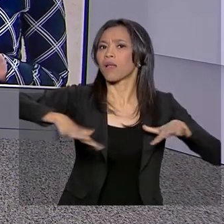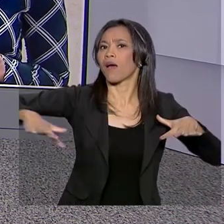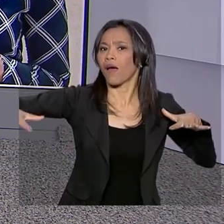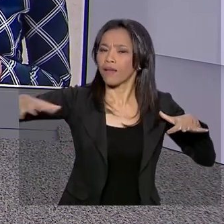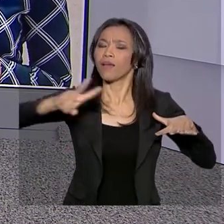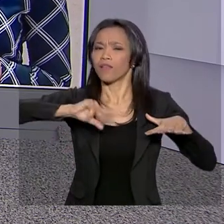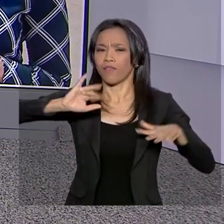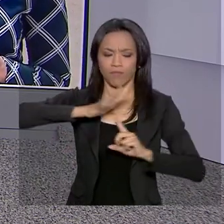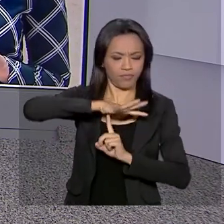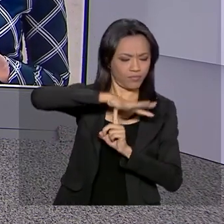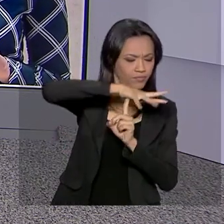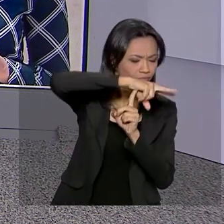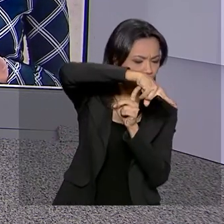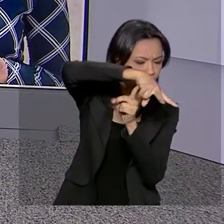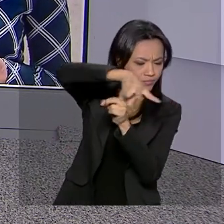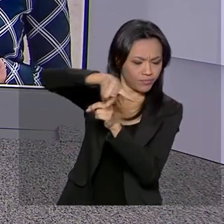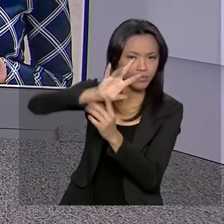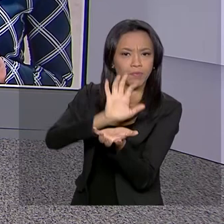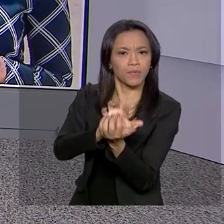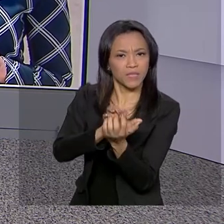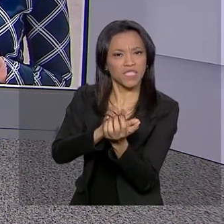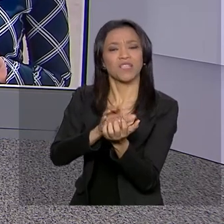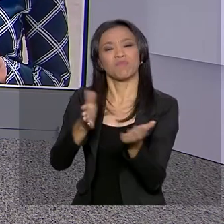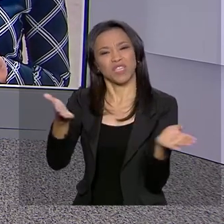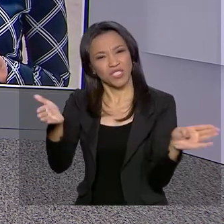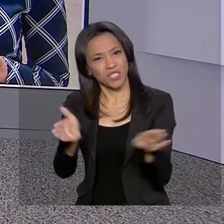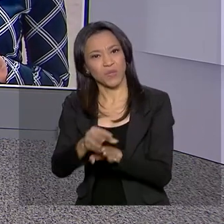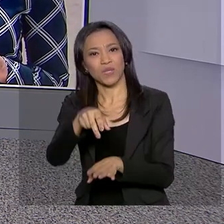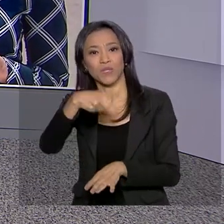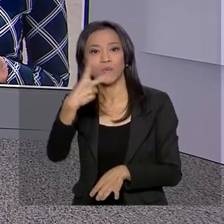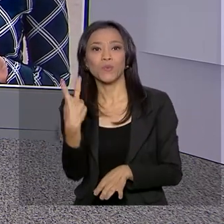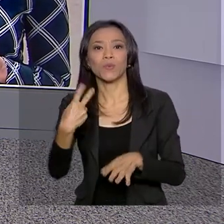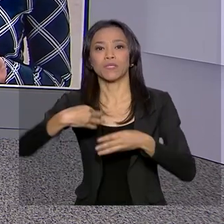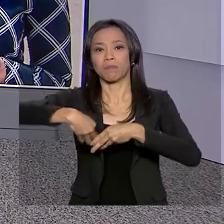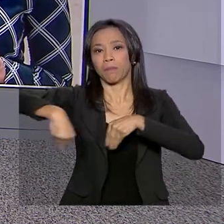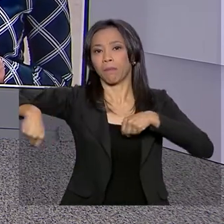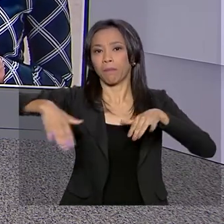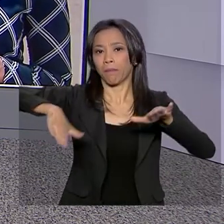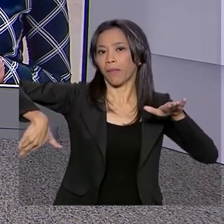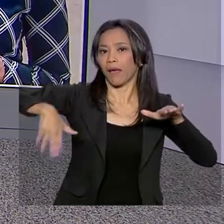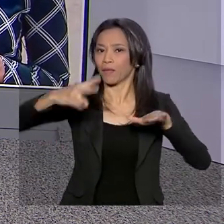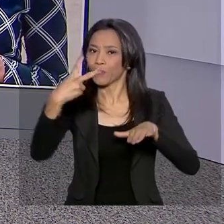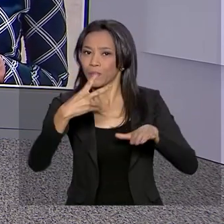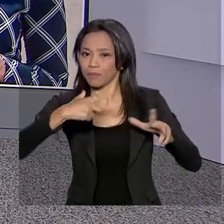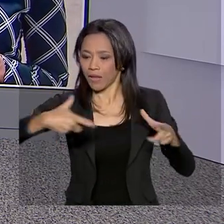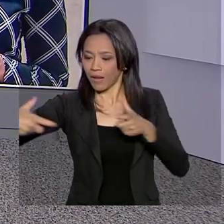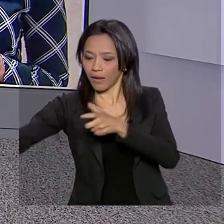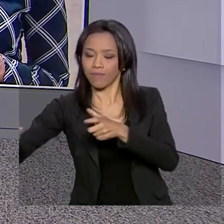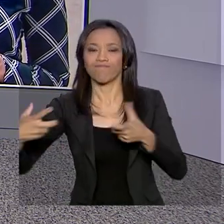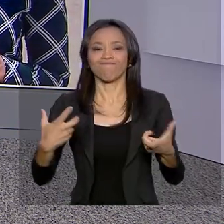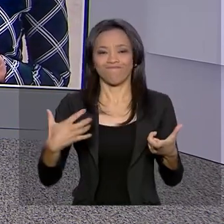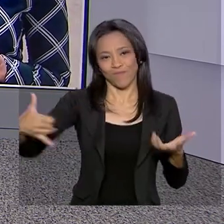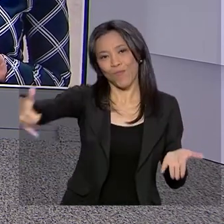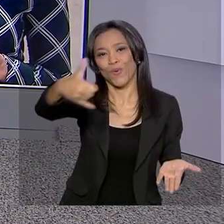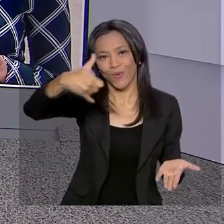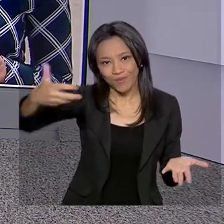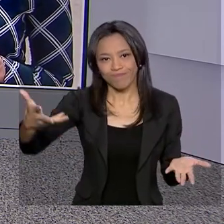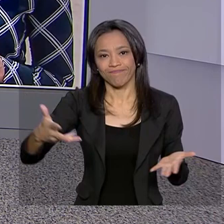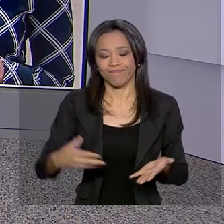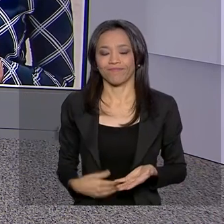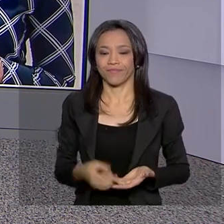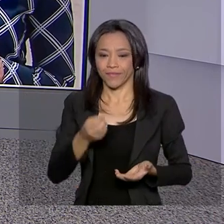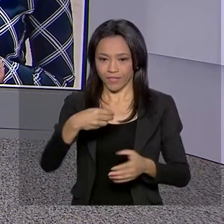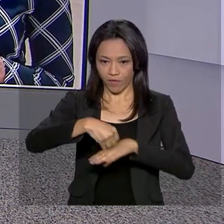as manchas de óleo chegaram mais duas praias do estado gabriela noronha está em recife traz detalhes pra gente bom dia dhabi